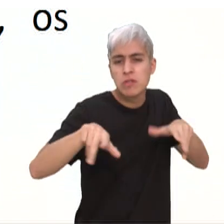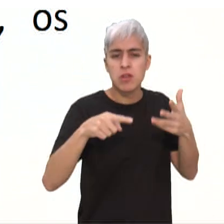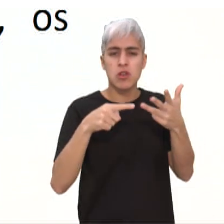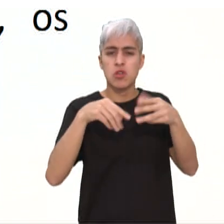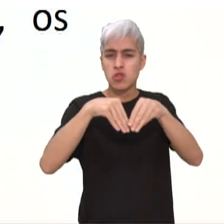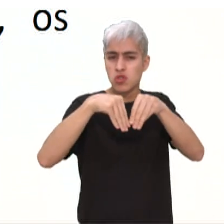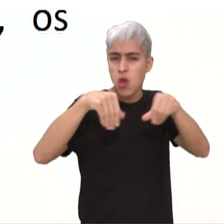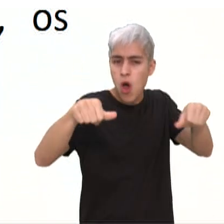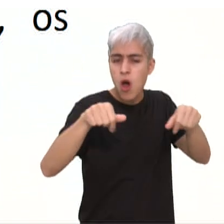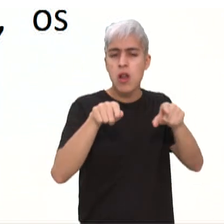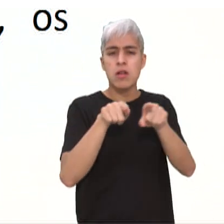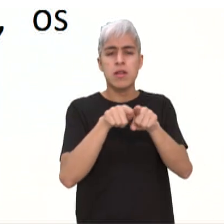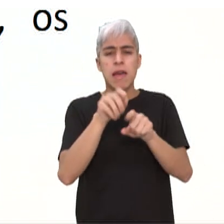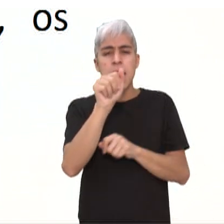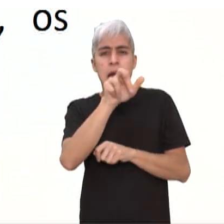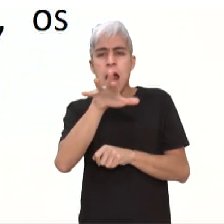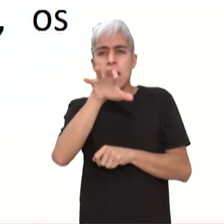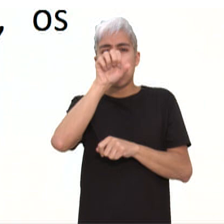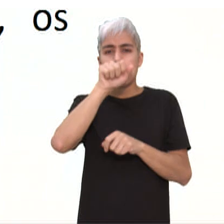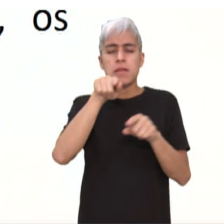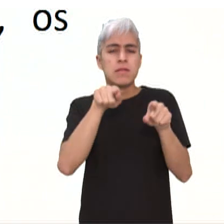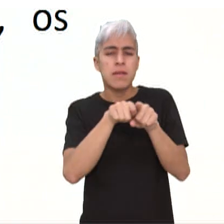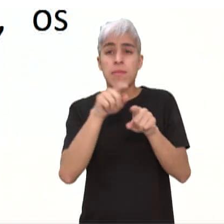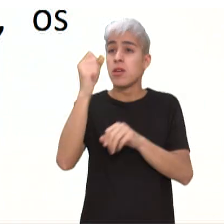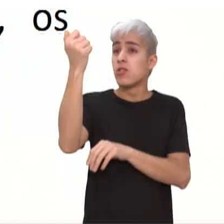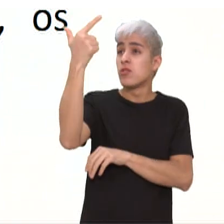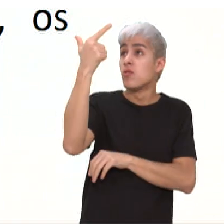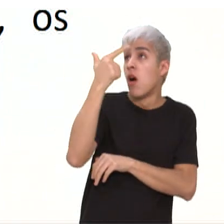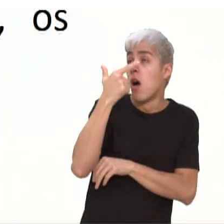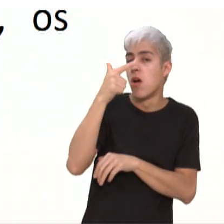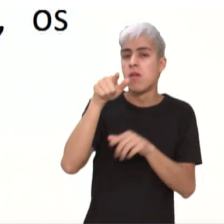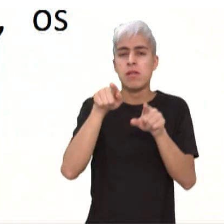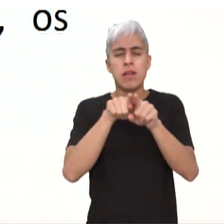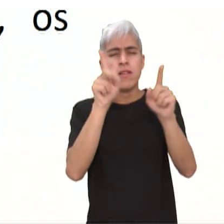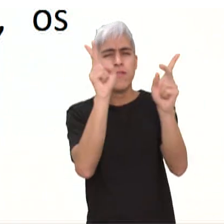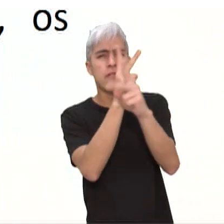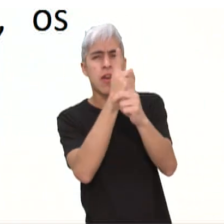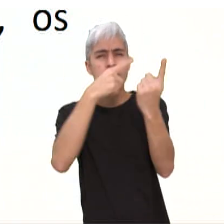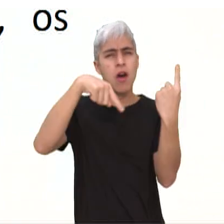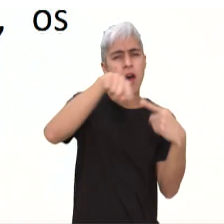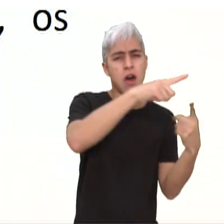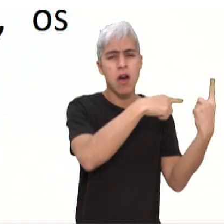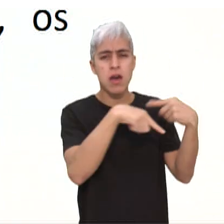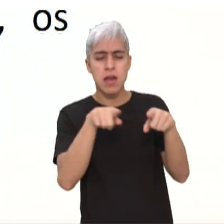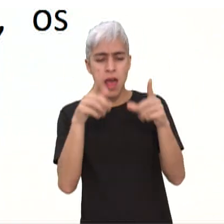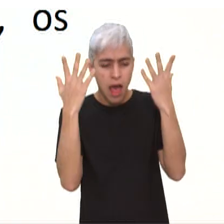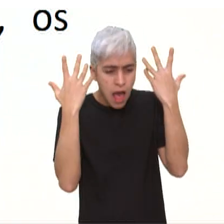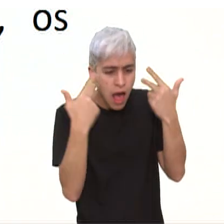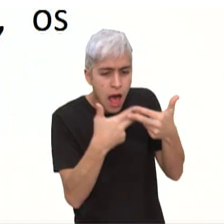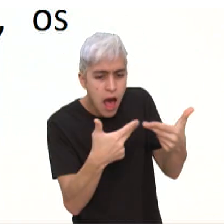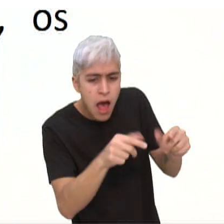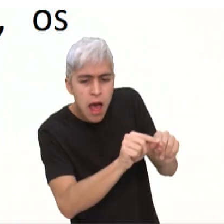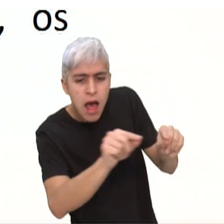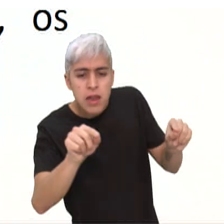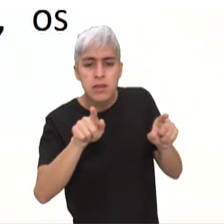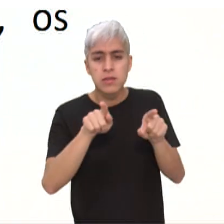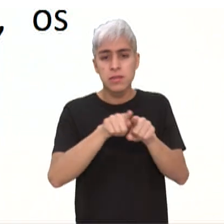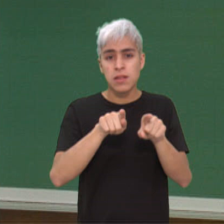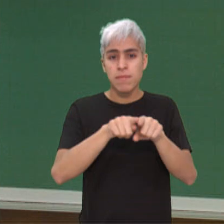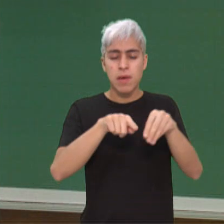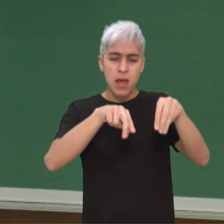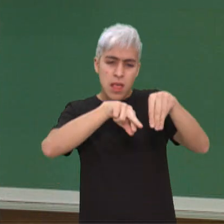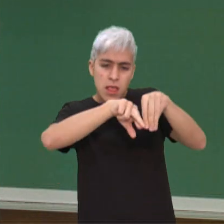solo, o oxigênio, a luz solar, os ventos, os animais, os